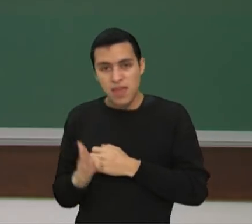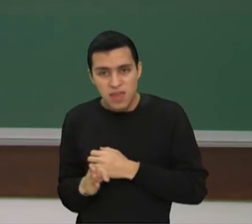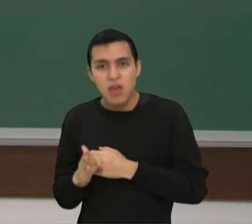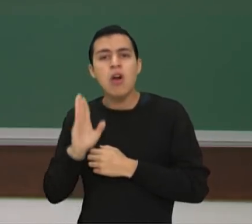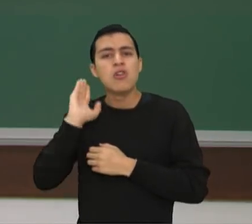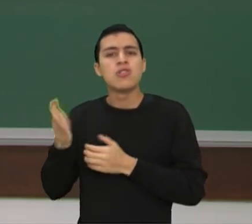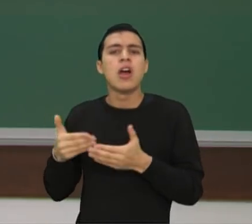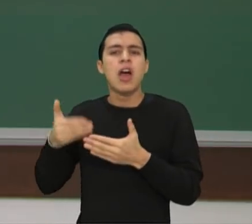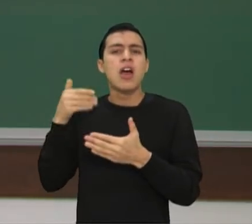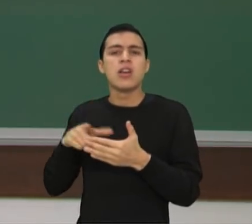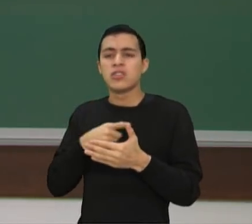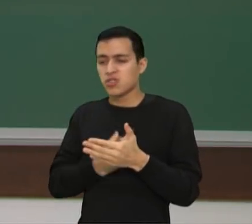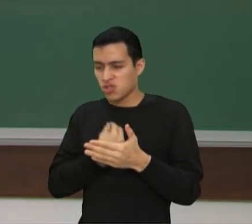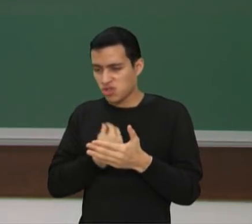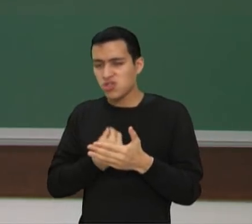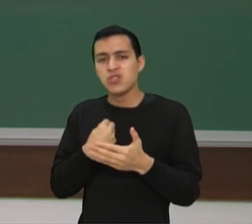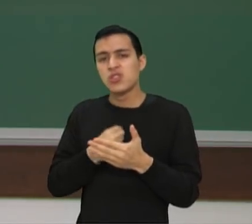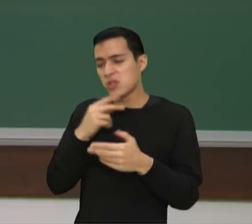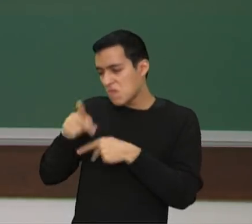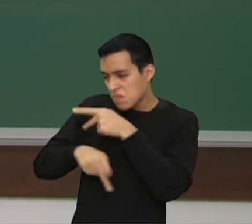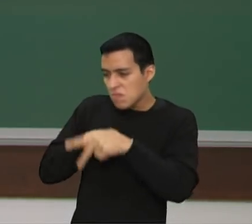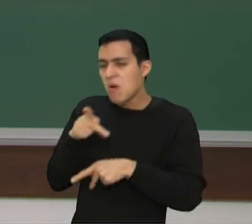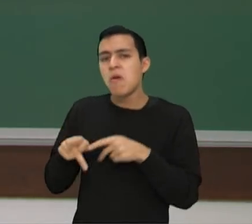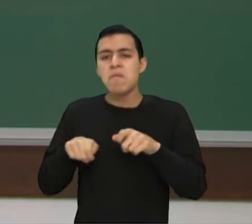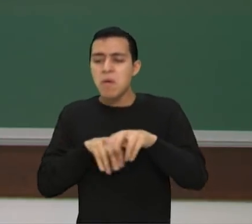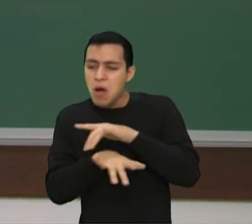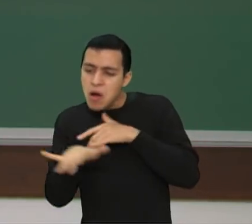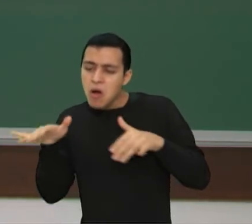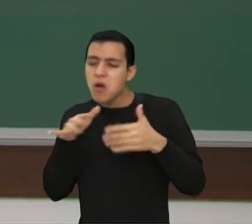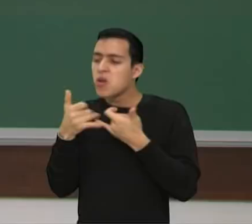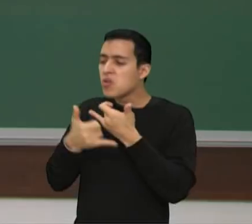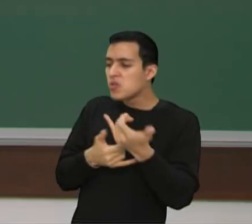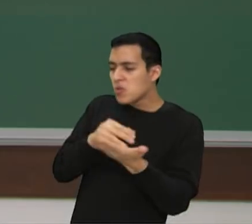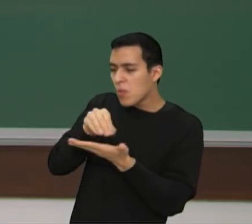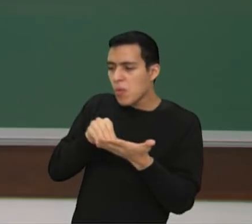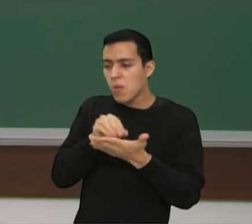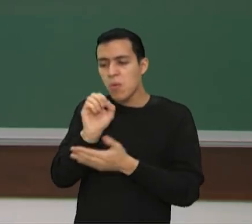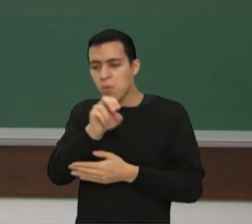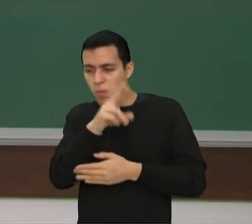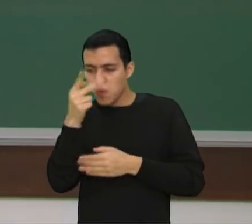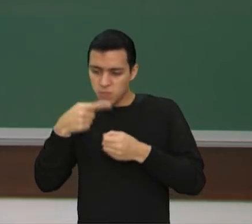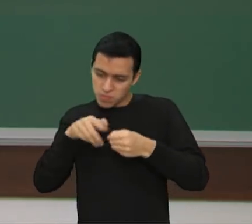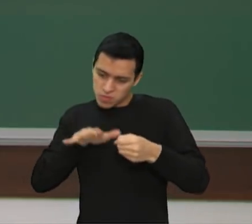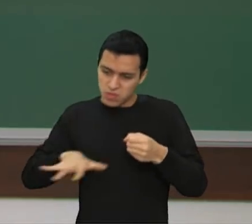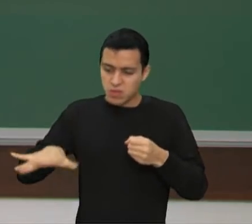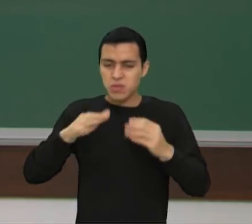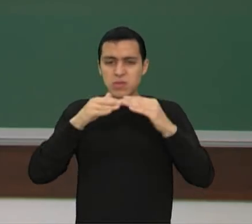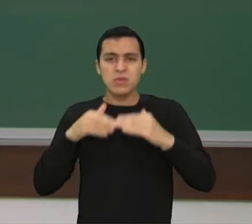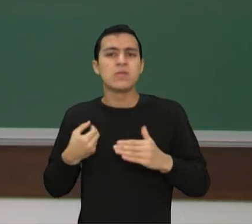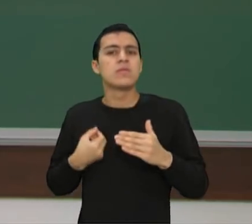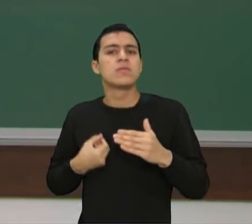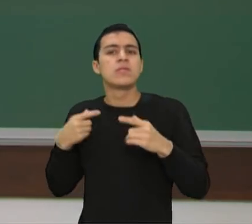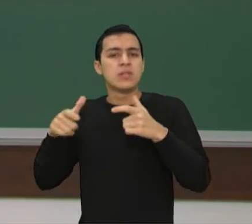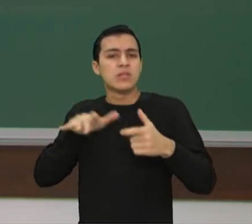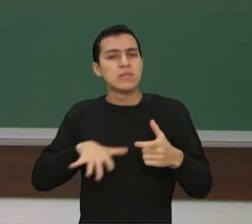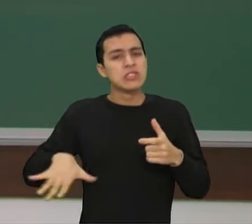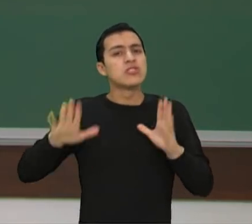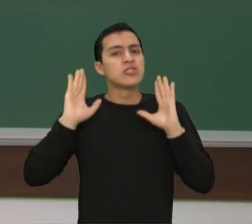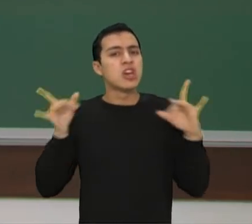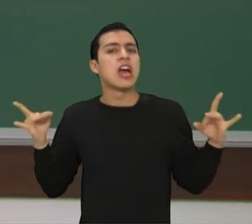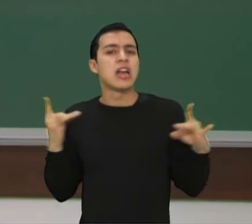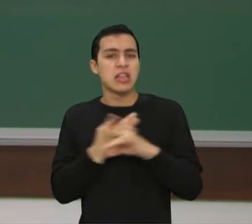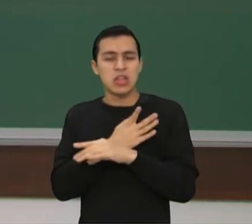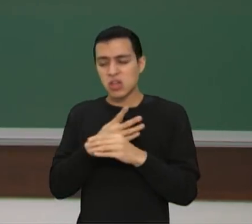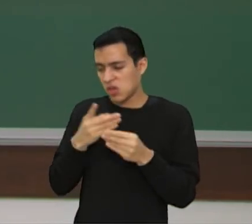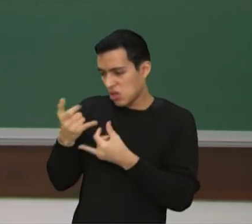os jogos estabelecidos na cultura do povo, da vila, né? Ou da cidade que eles moravam ali, da região, já existiam